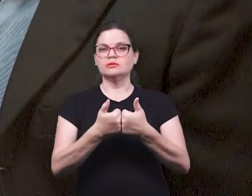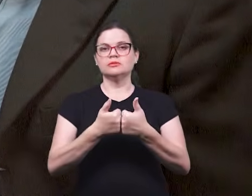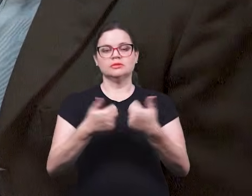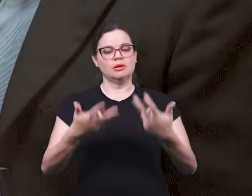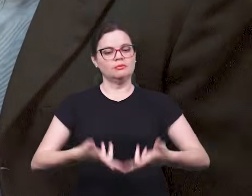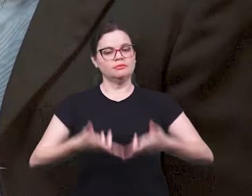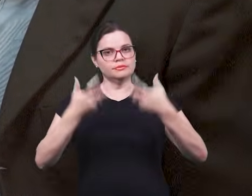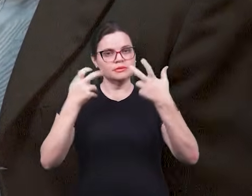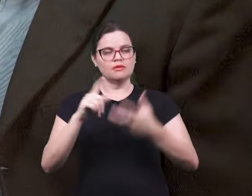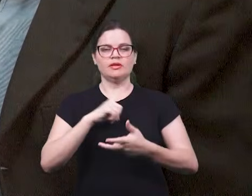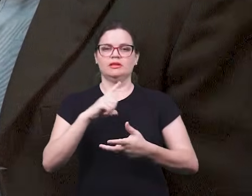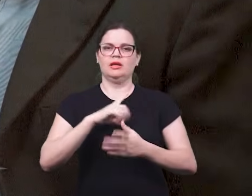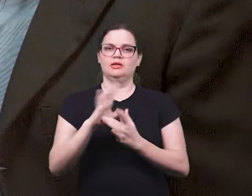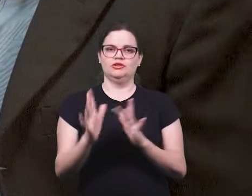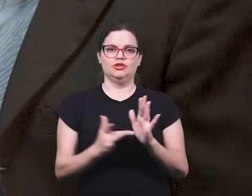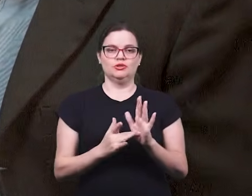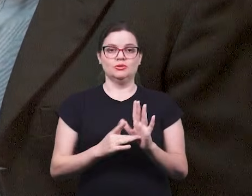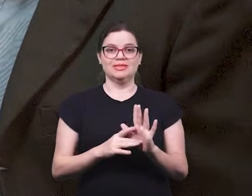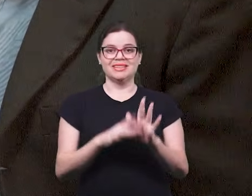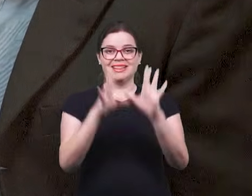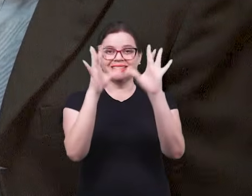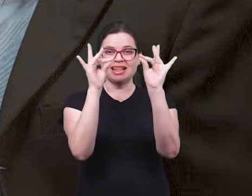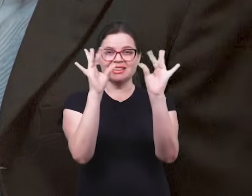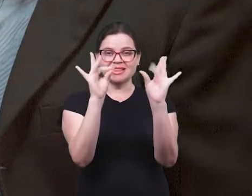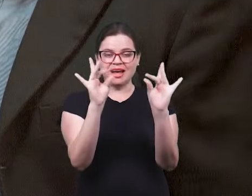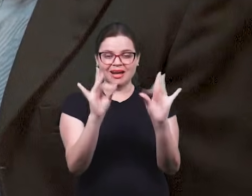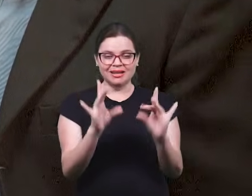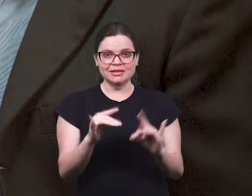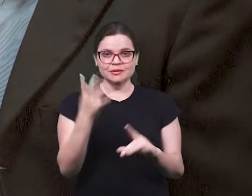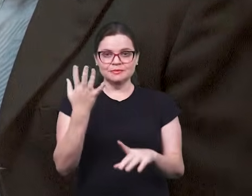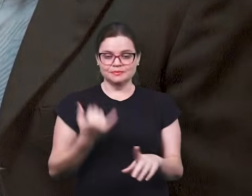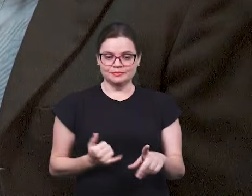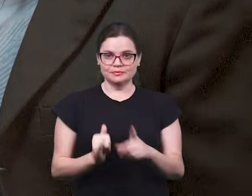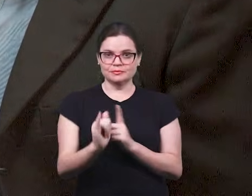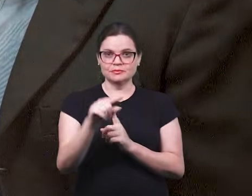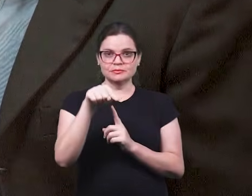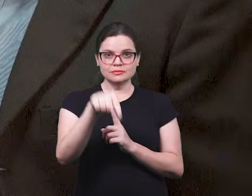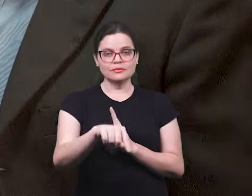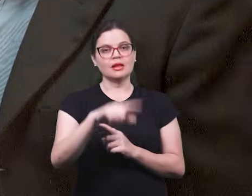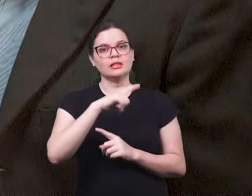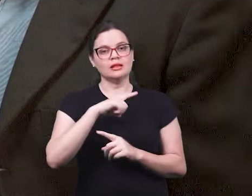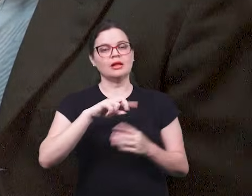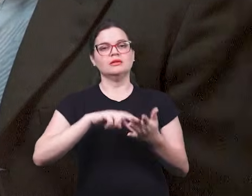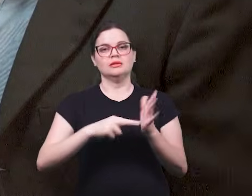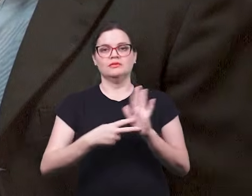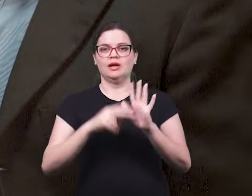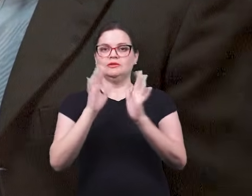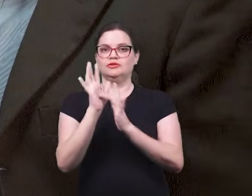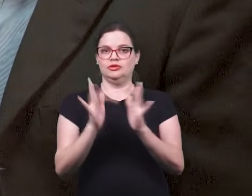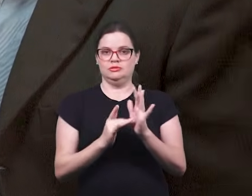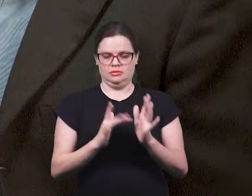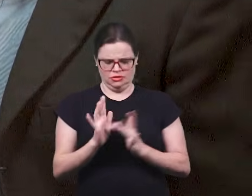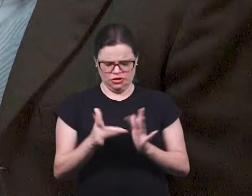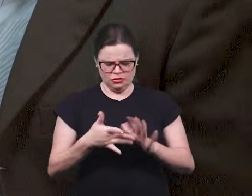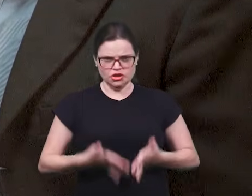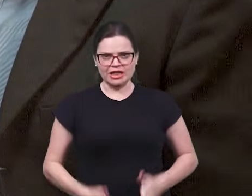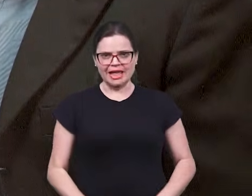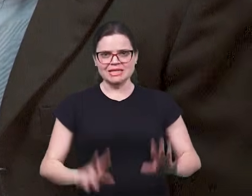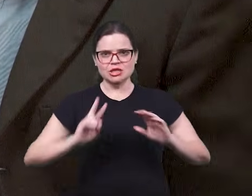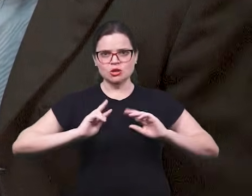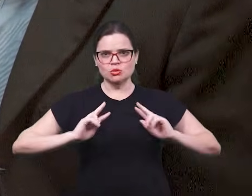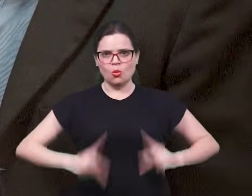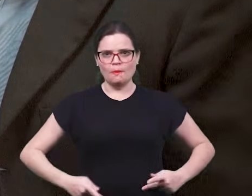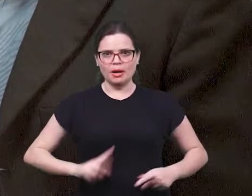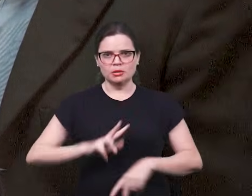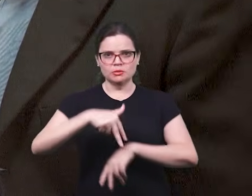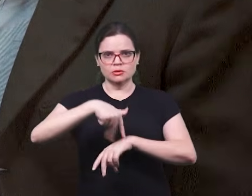Jesus. Tudo no tabernáculo é profético. Tudo apontava para Jesus. Jesus não tinha nascido ainda como homem, mas